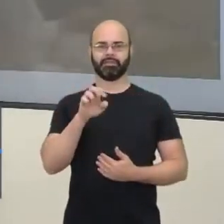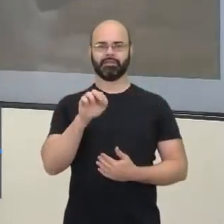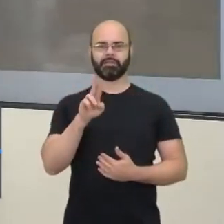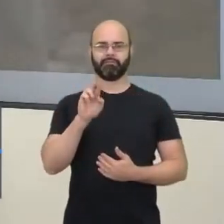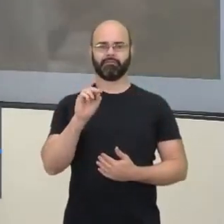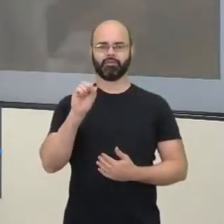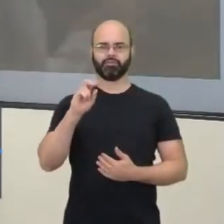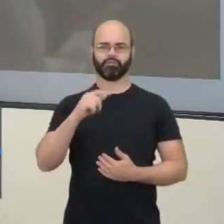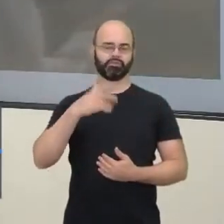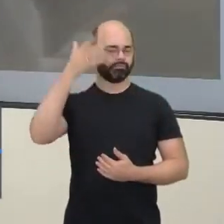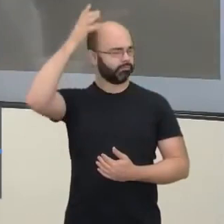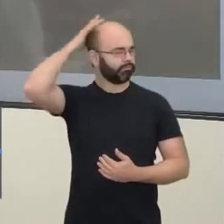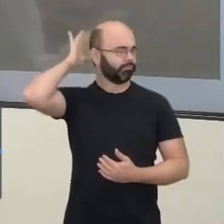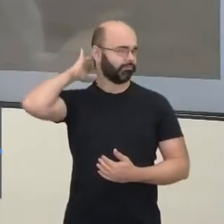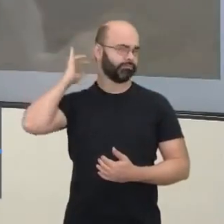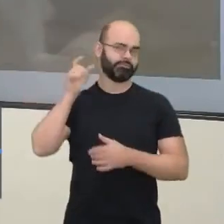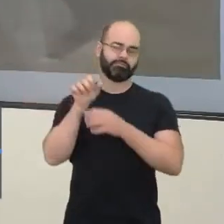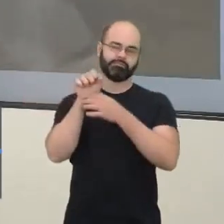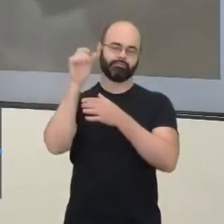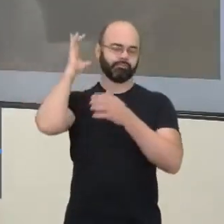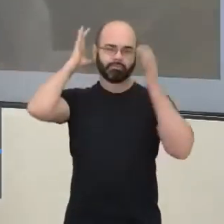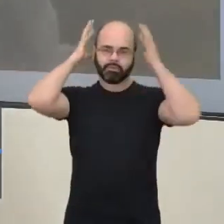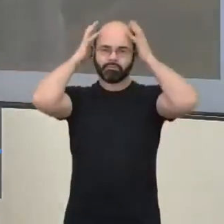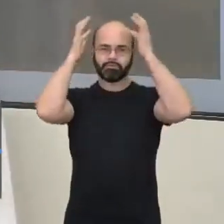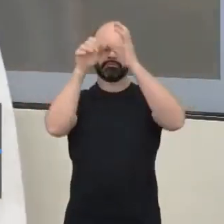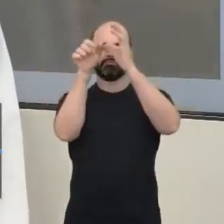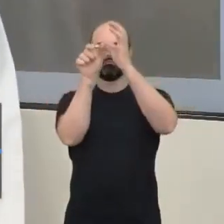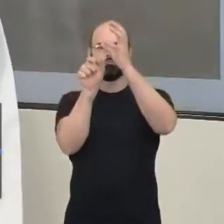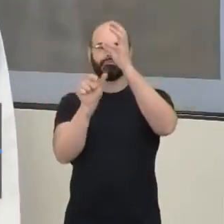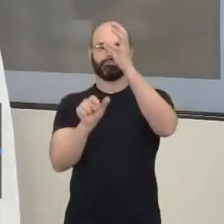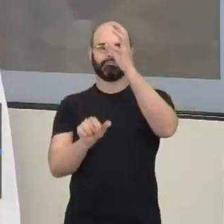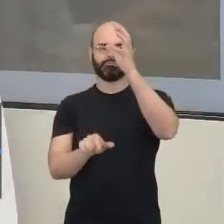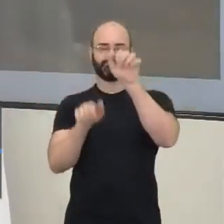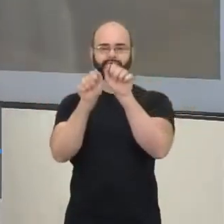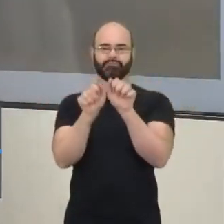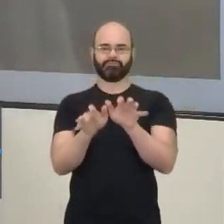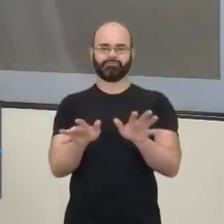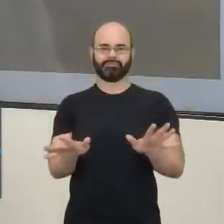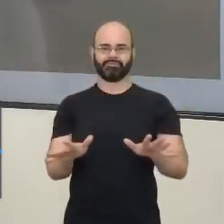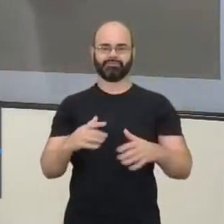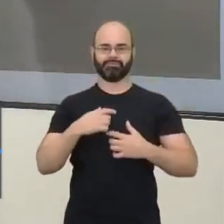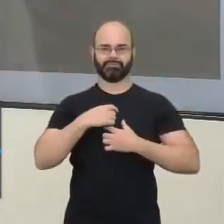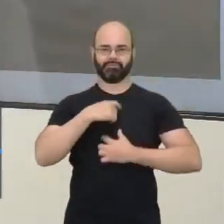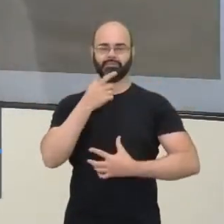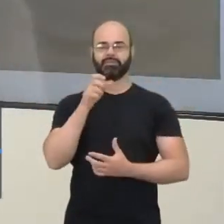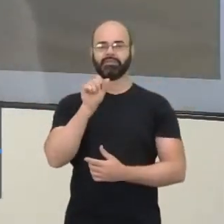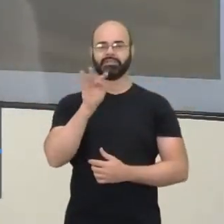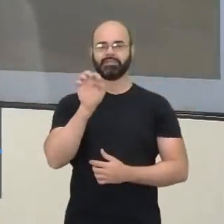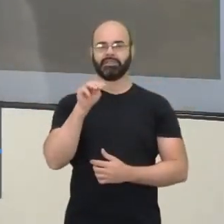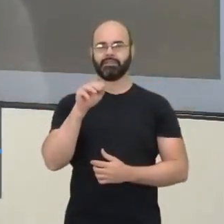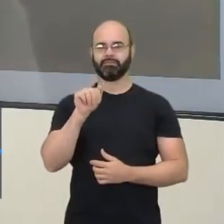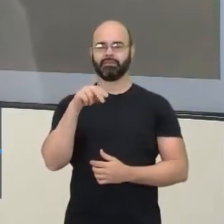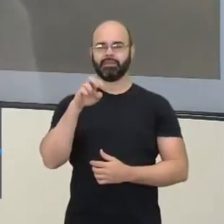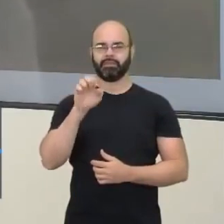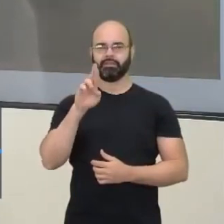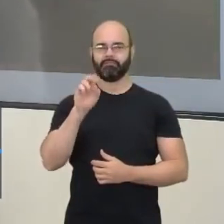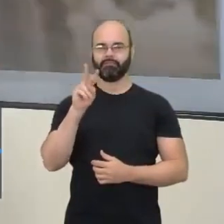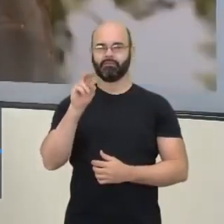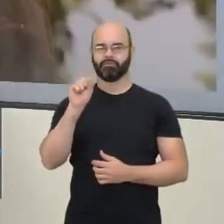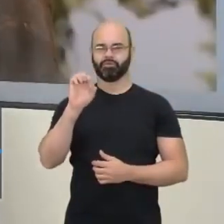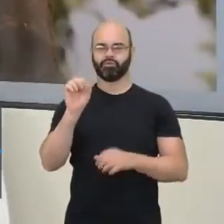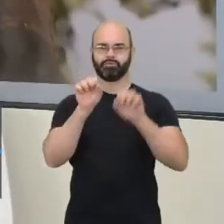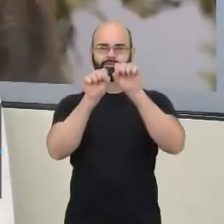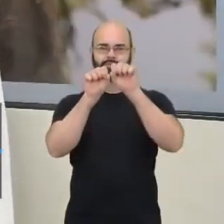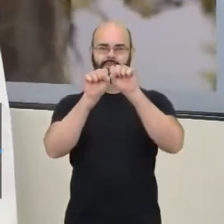estou fazendo gradativamente, porque eu perguntei do muscular, perguntei do esquelético. E agora a gente aumenta essa